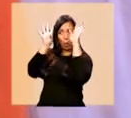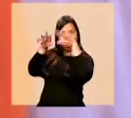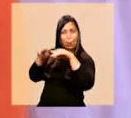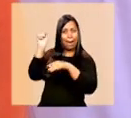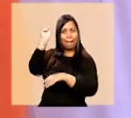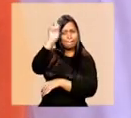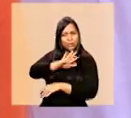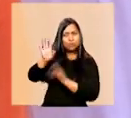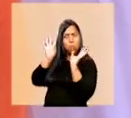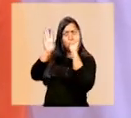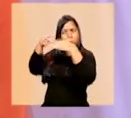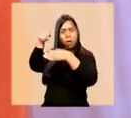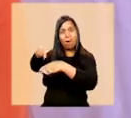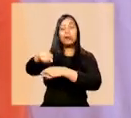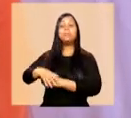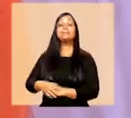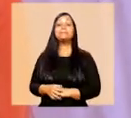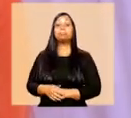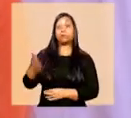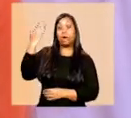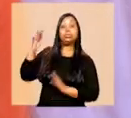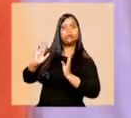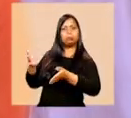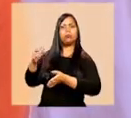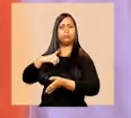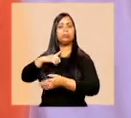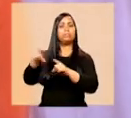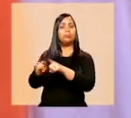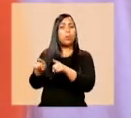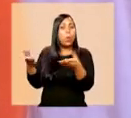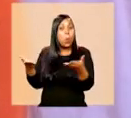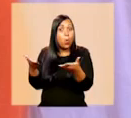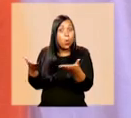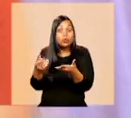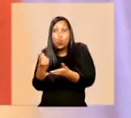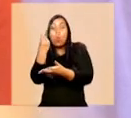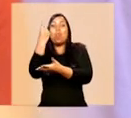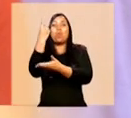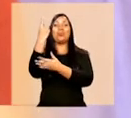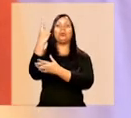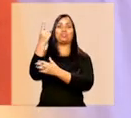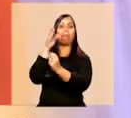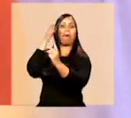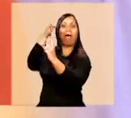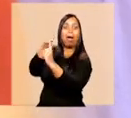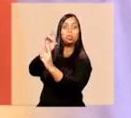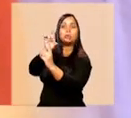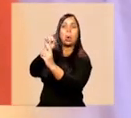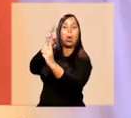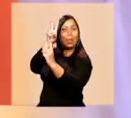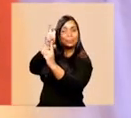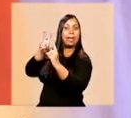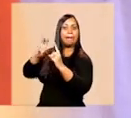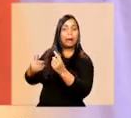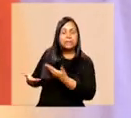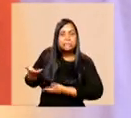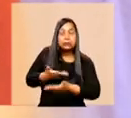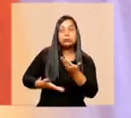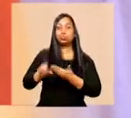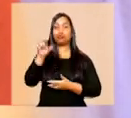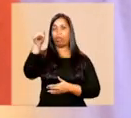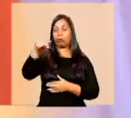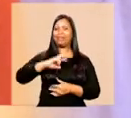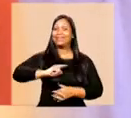Então já era antes e hoje ele já não é mais o único que trata o assunto, né?